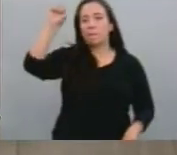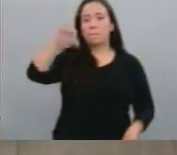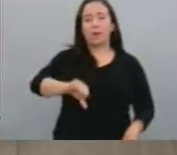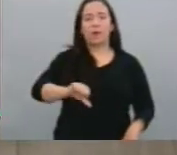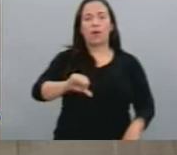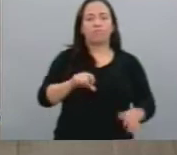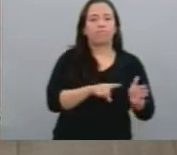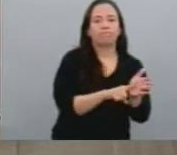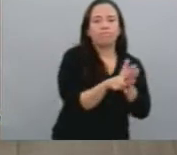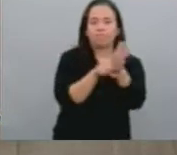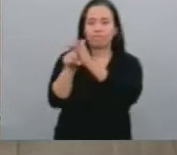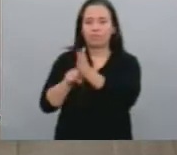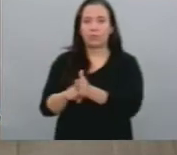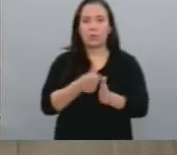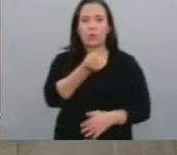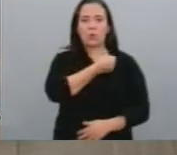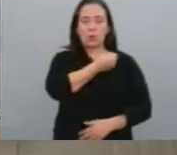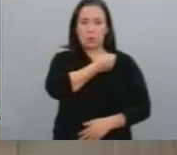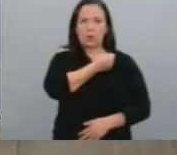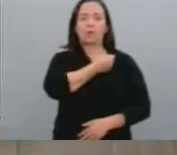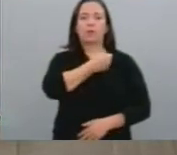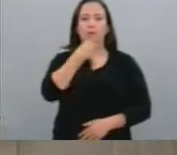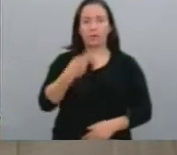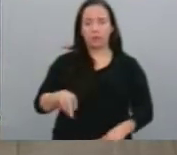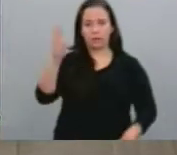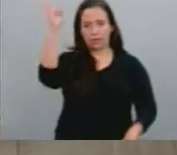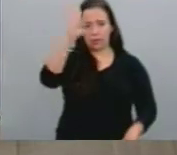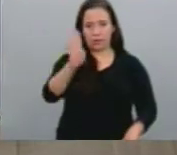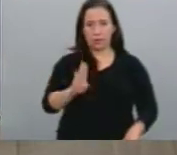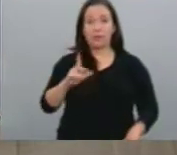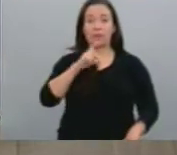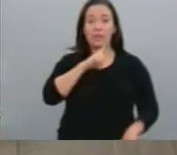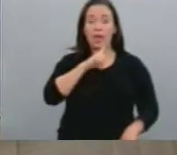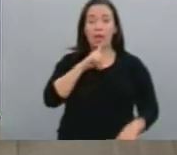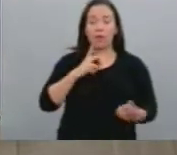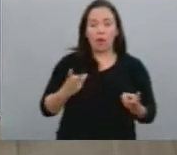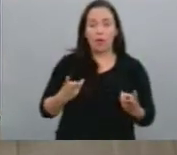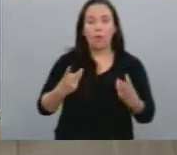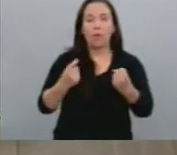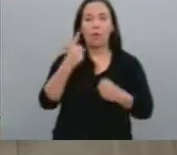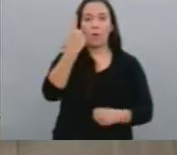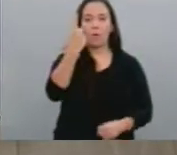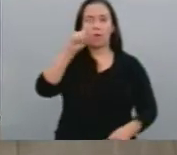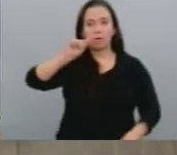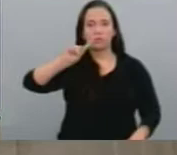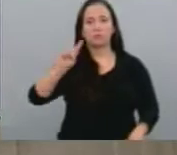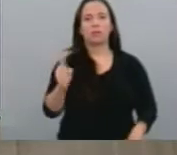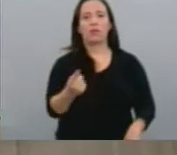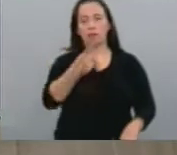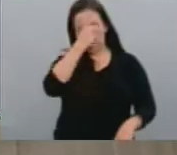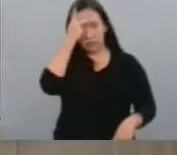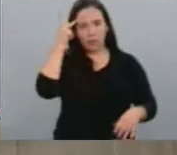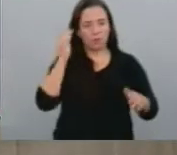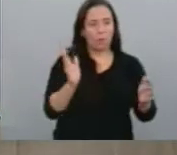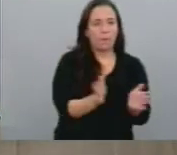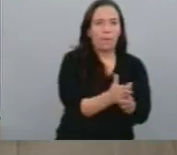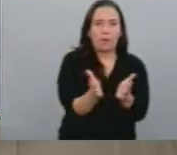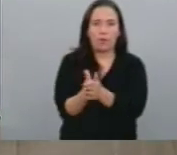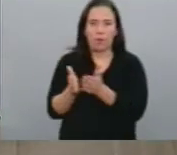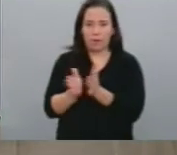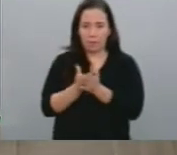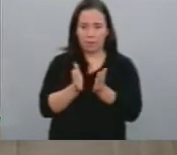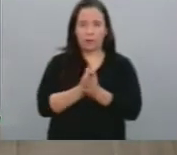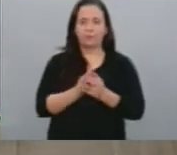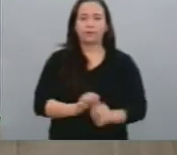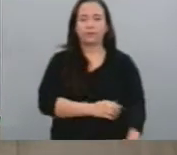indicadores econômicos do Brasil. 1 milhão de miseráveis. Portanto, queria falar